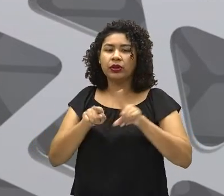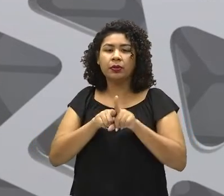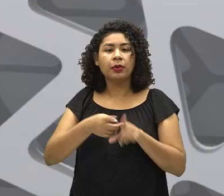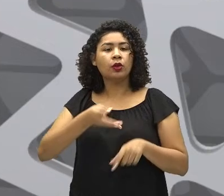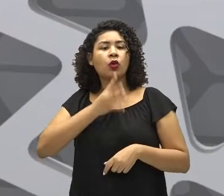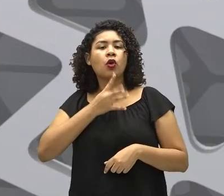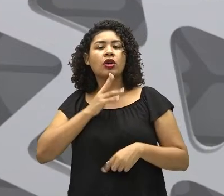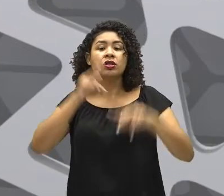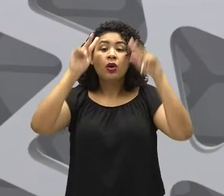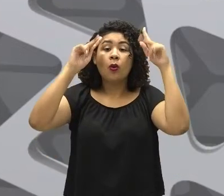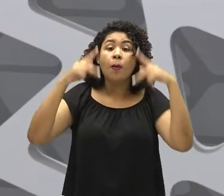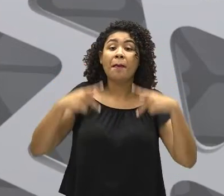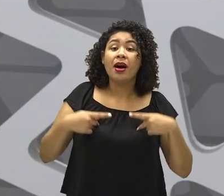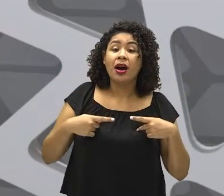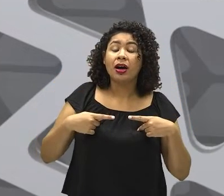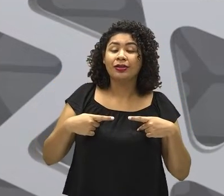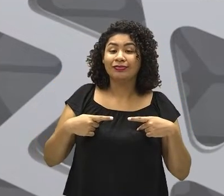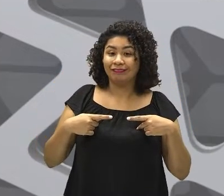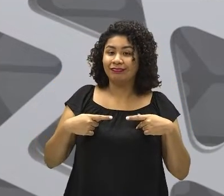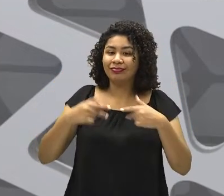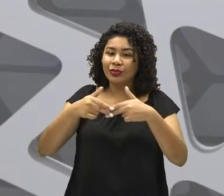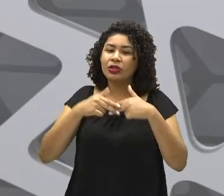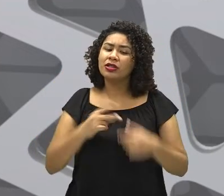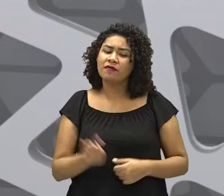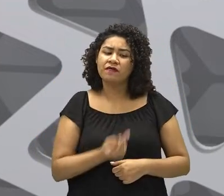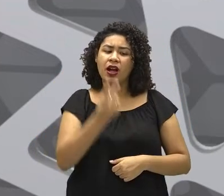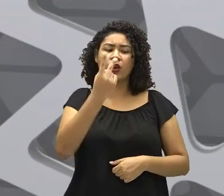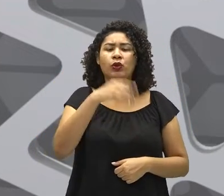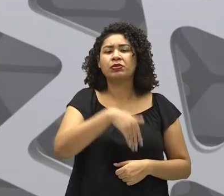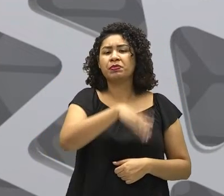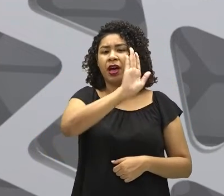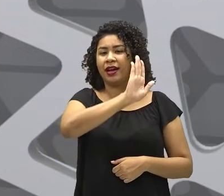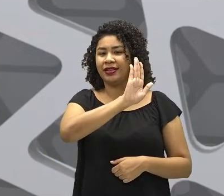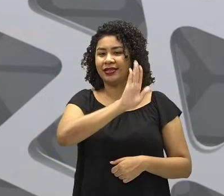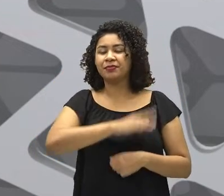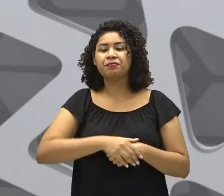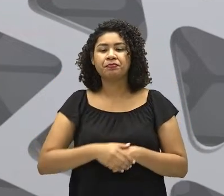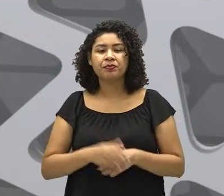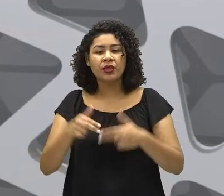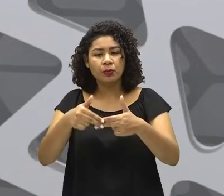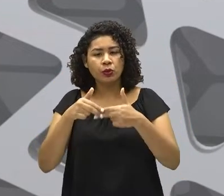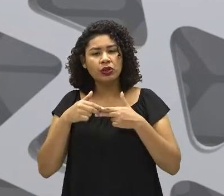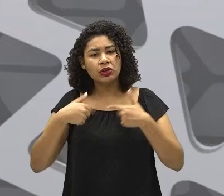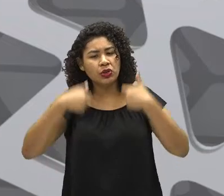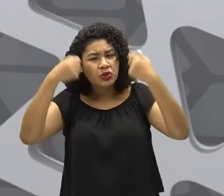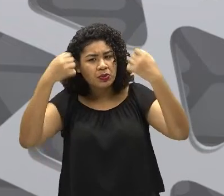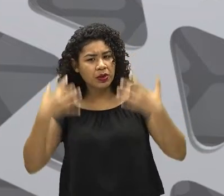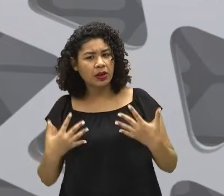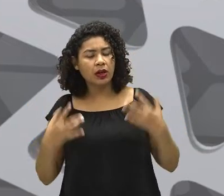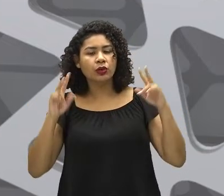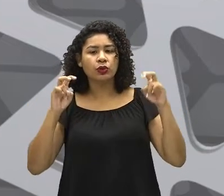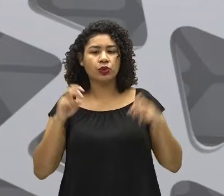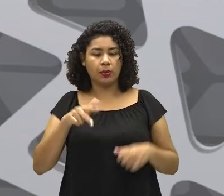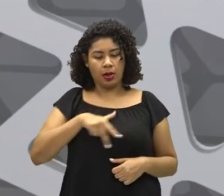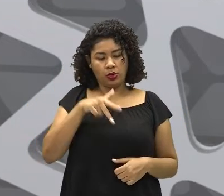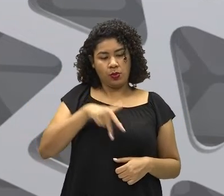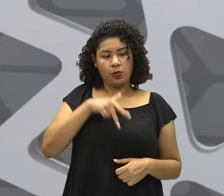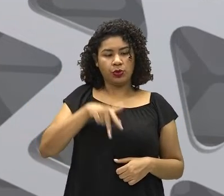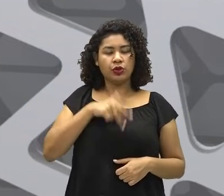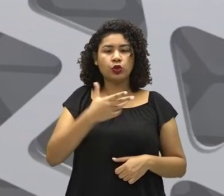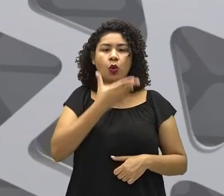mais valorizado, tá? Então, quando nós falamos de antropocentrismo, o homem no centro do